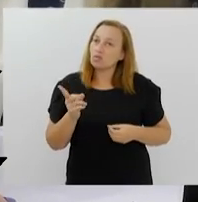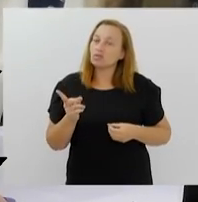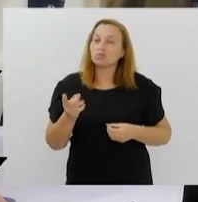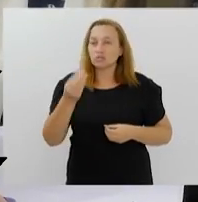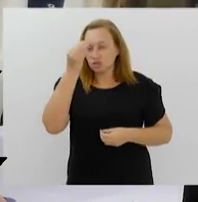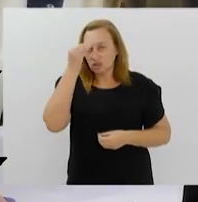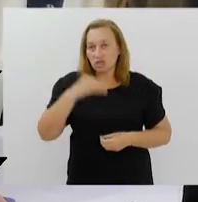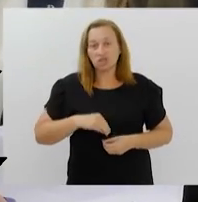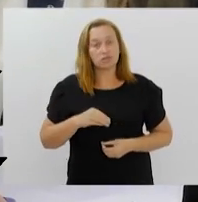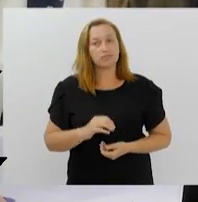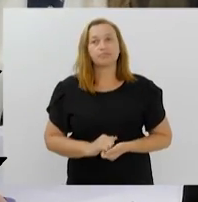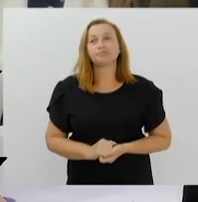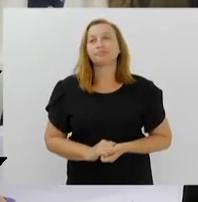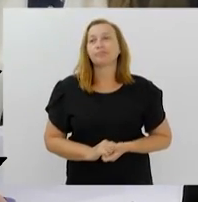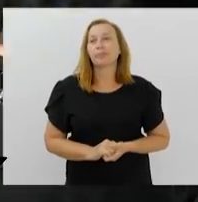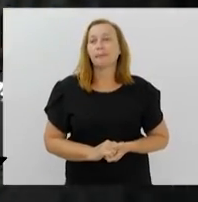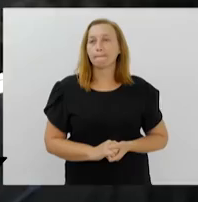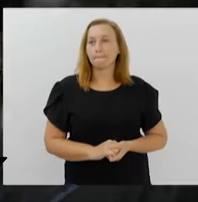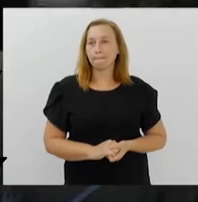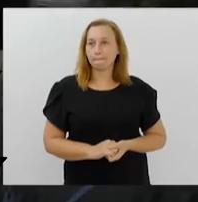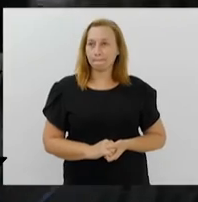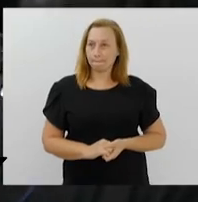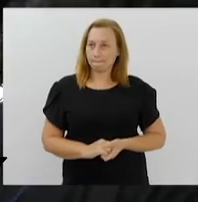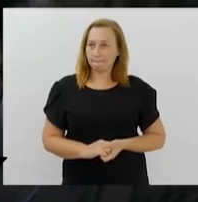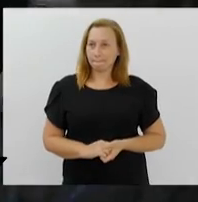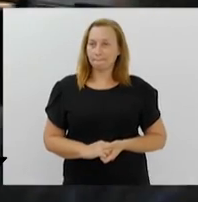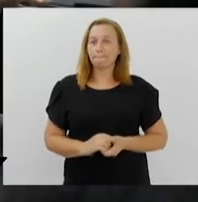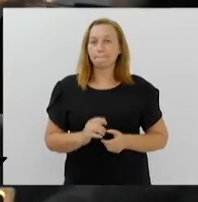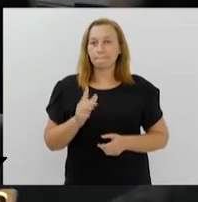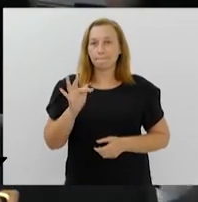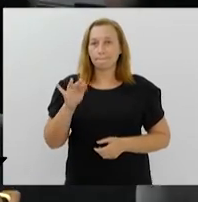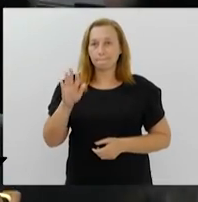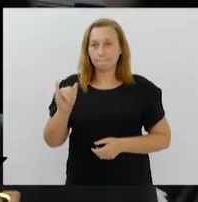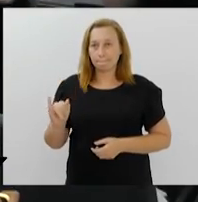desistir tá fala